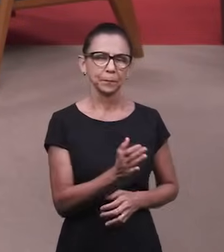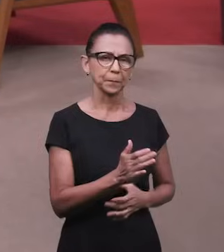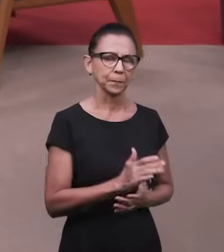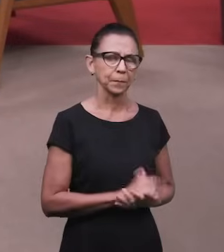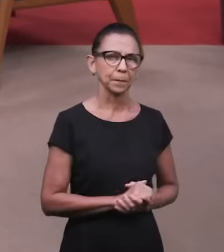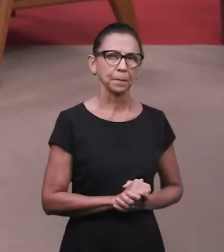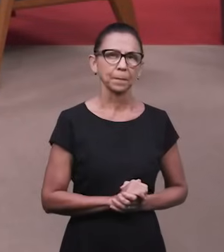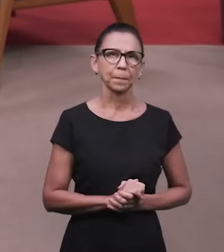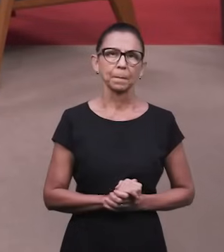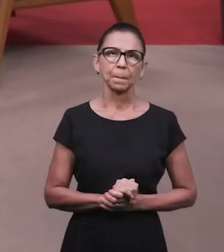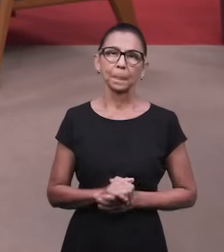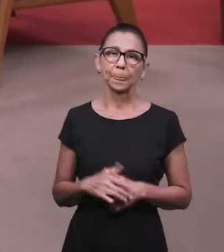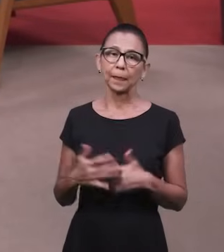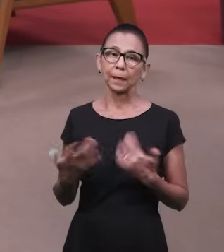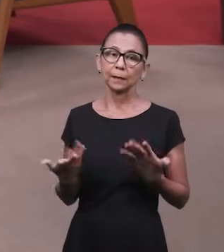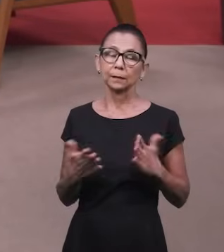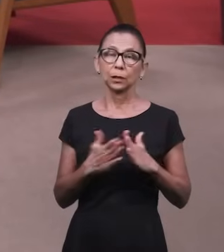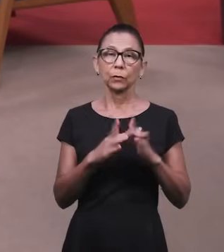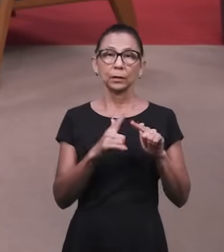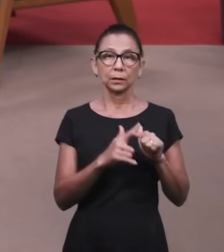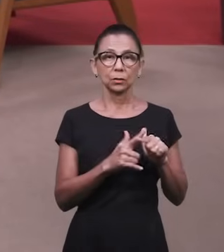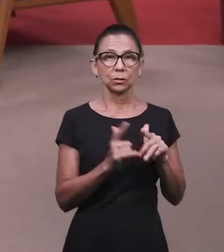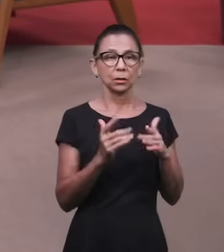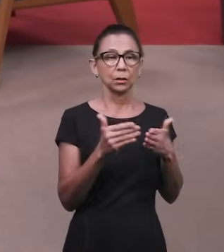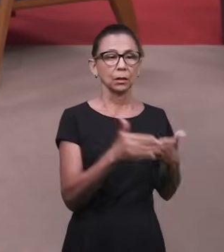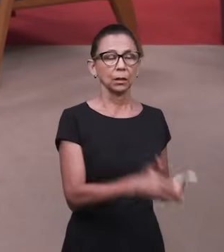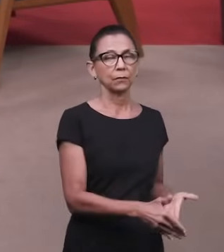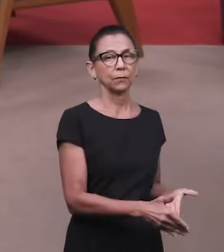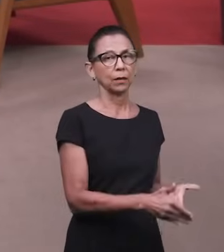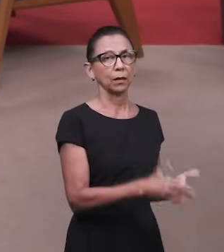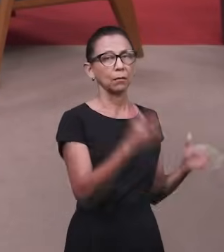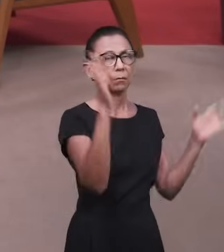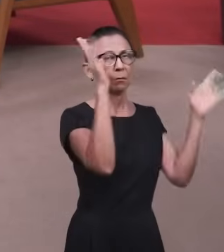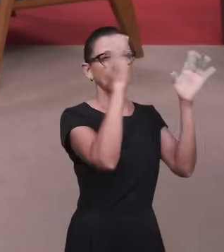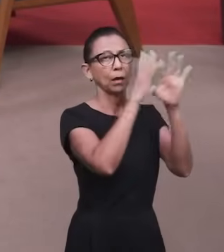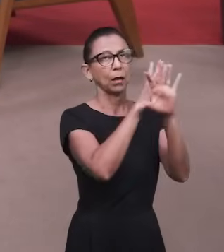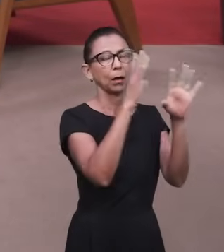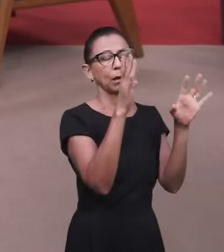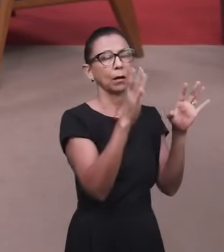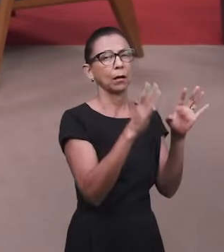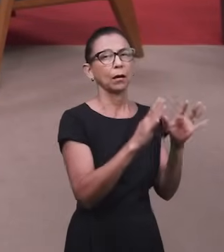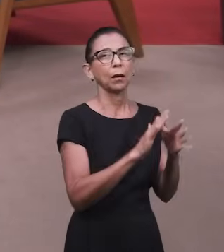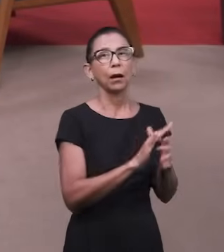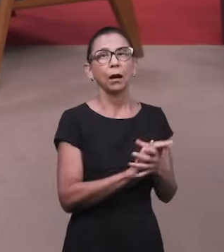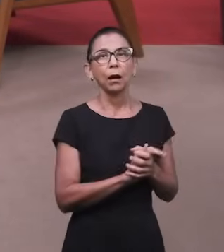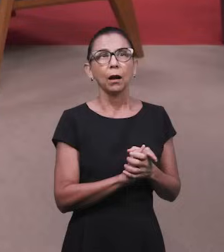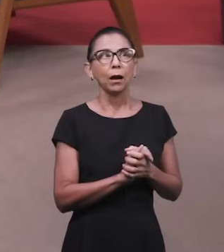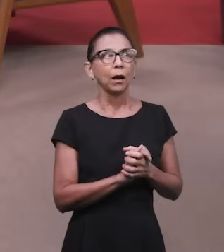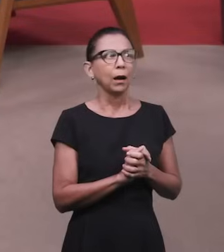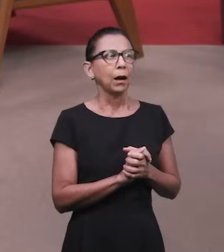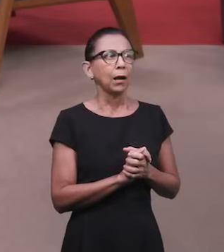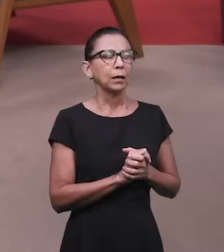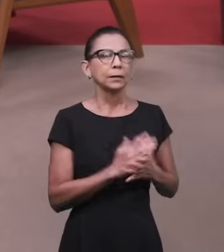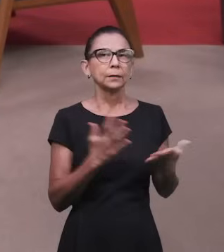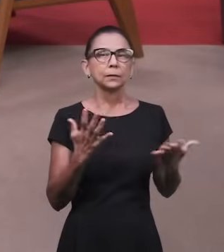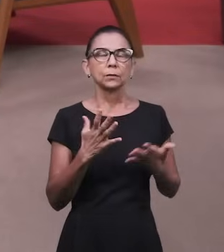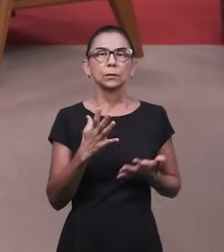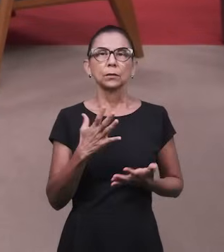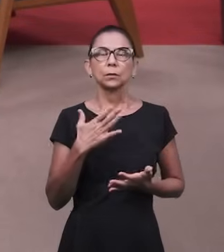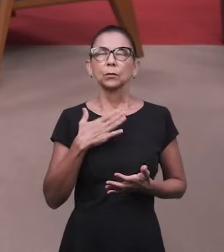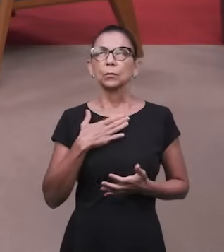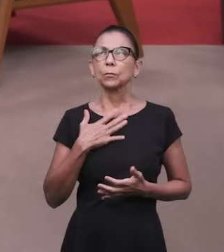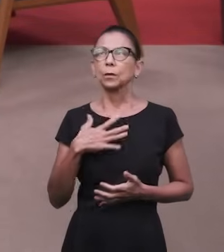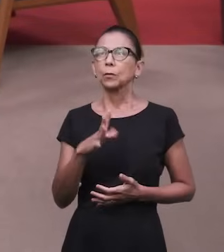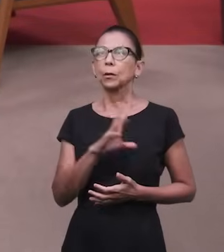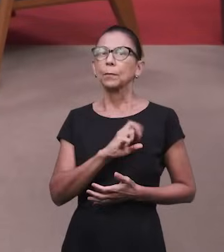oportunidade. O filho já não estava mais. Ficou só as recordações. O meu amado já se tinha retirado. Entendeu?